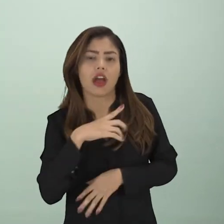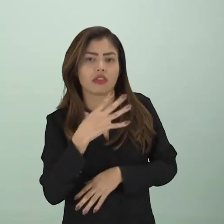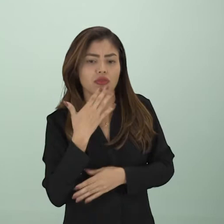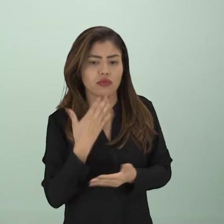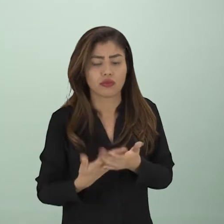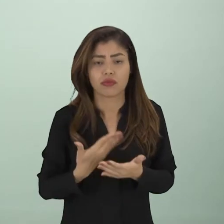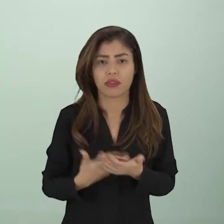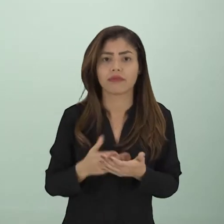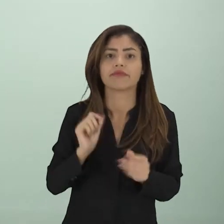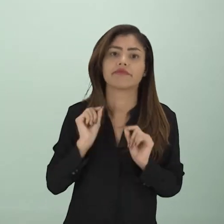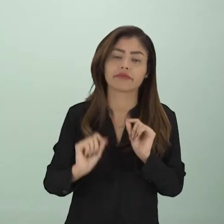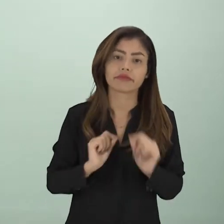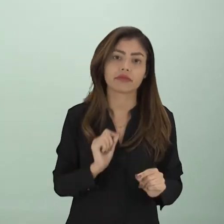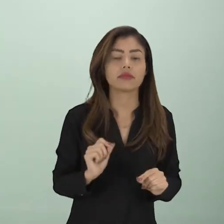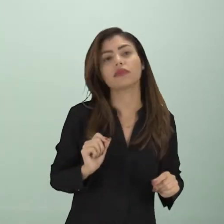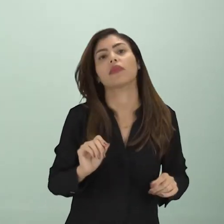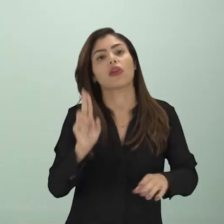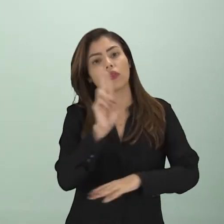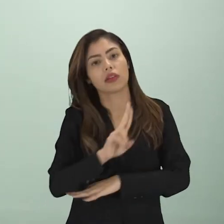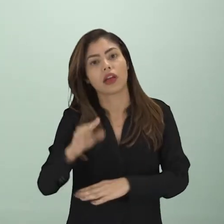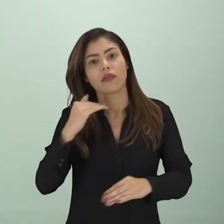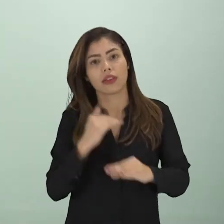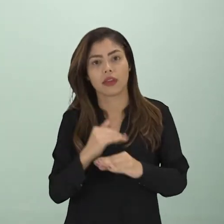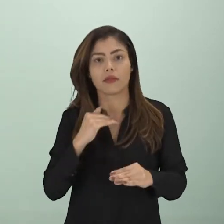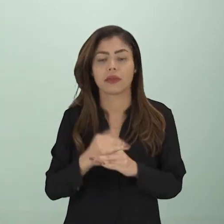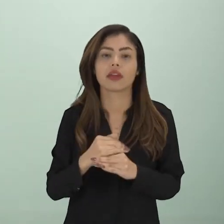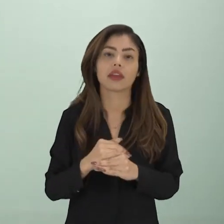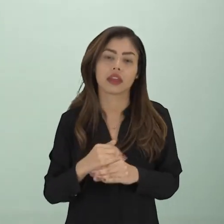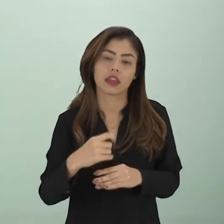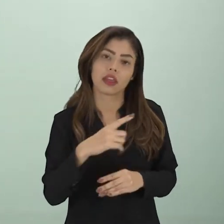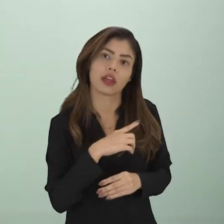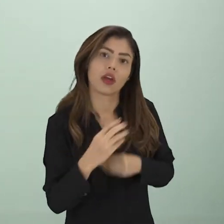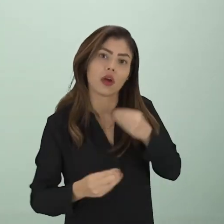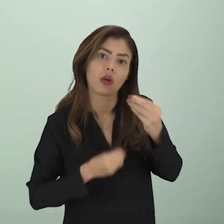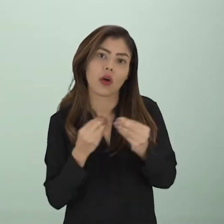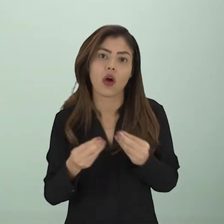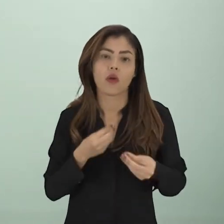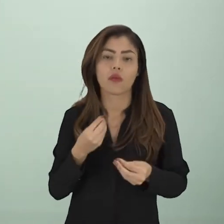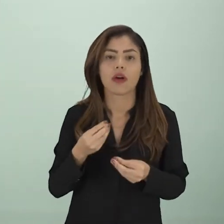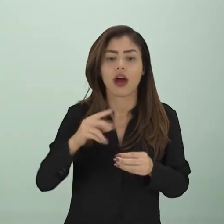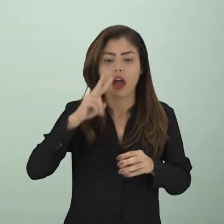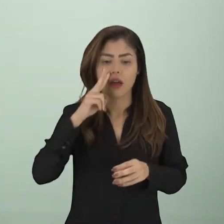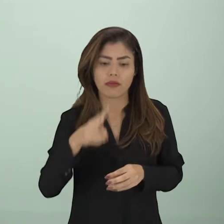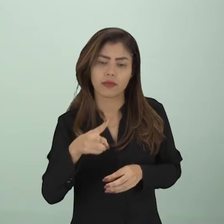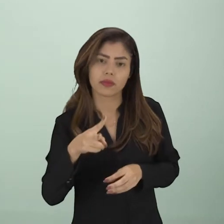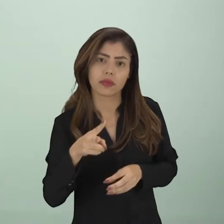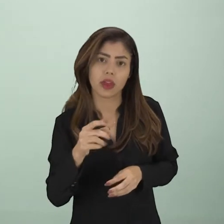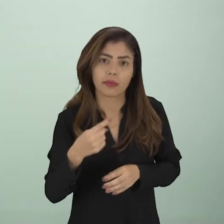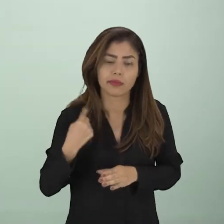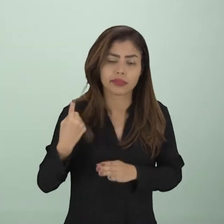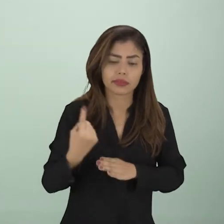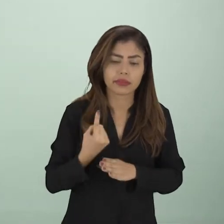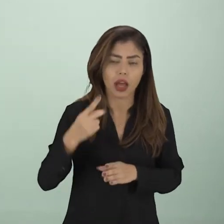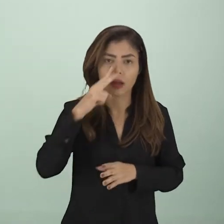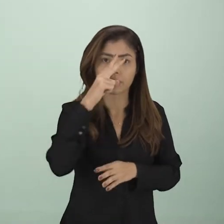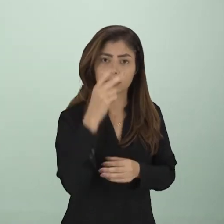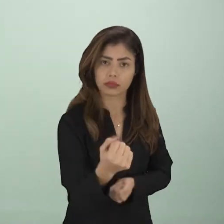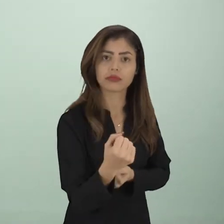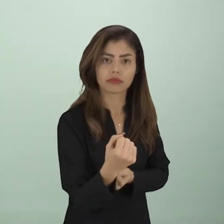estudaram. Então, eles usavam também esse termo degenerado como uma forma ali sutil de